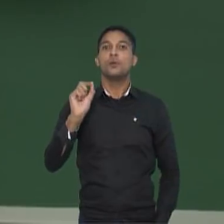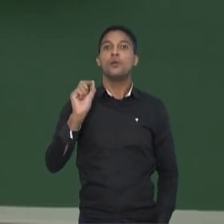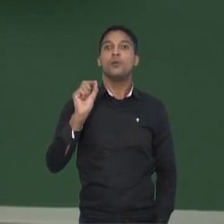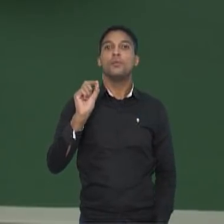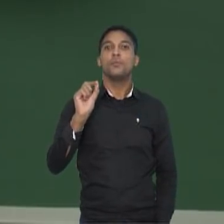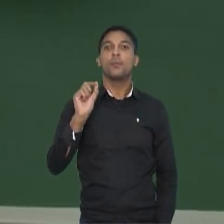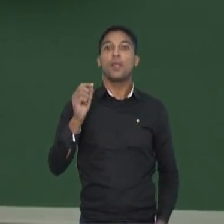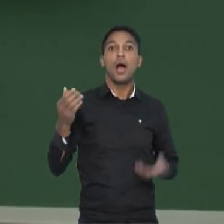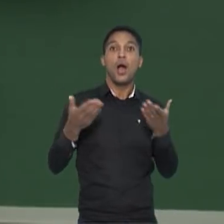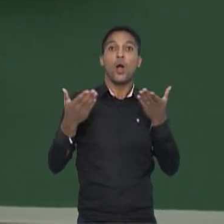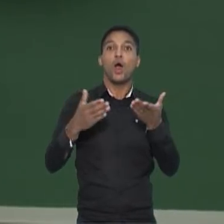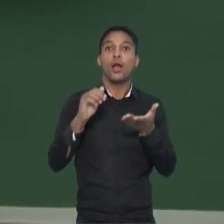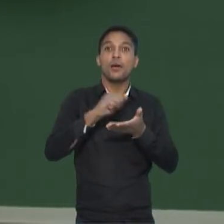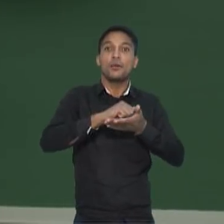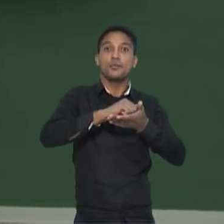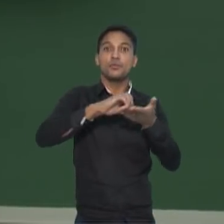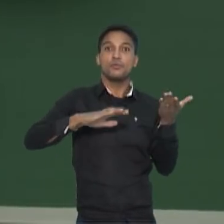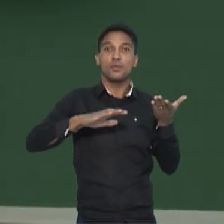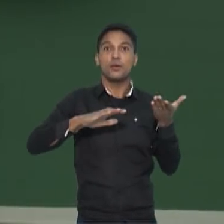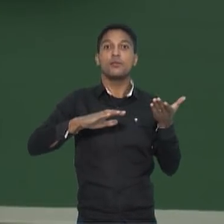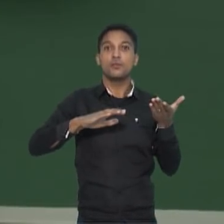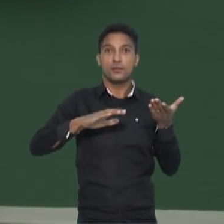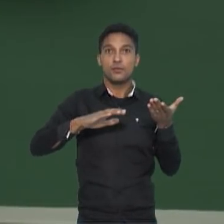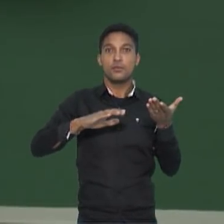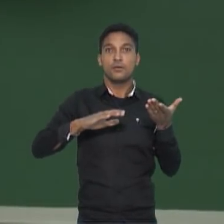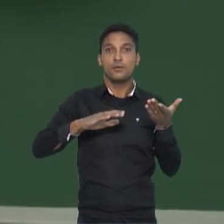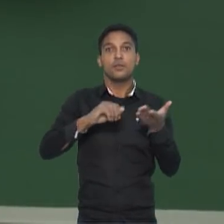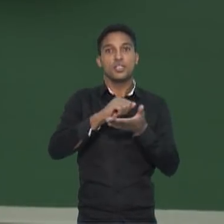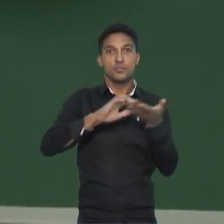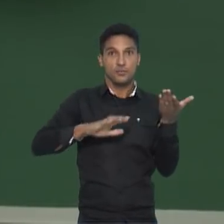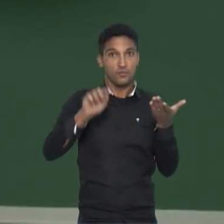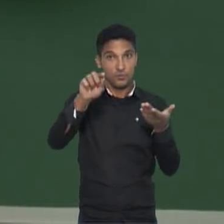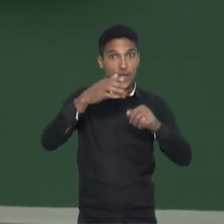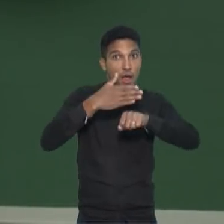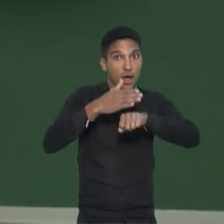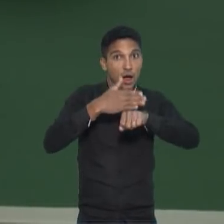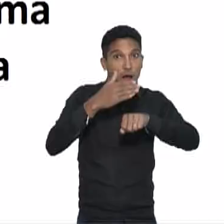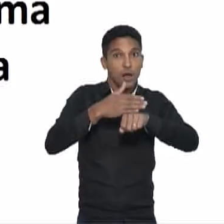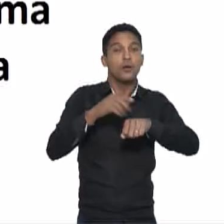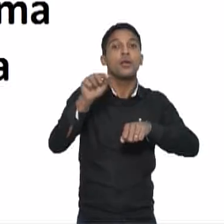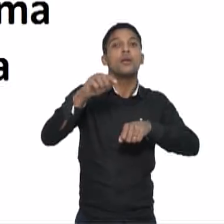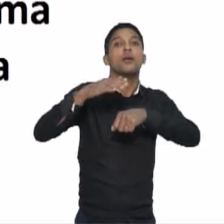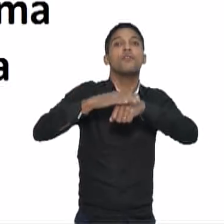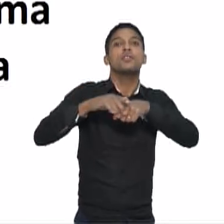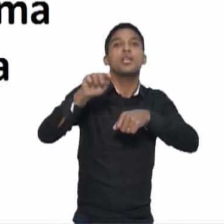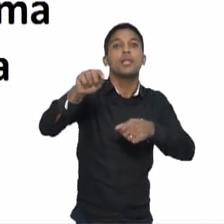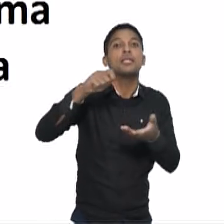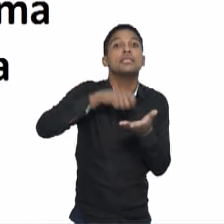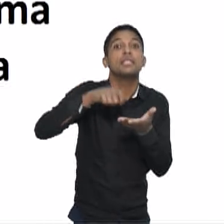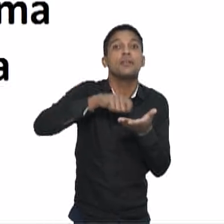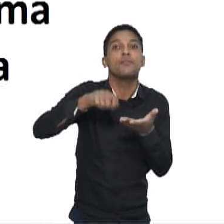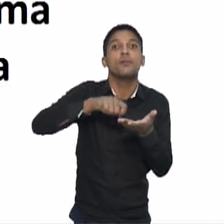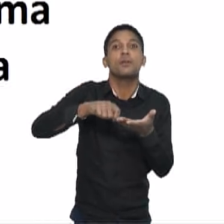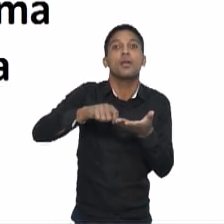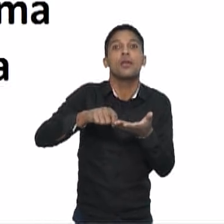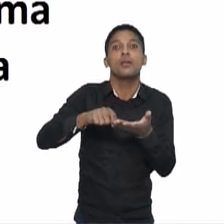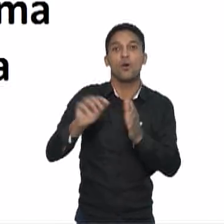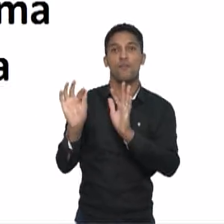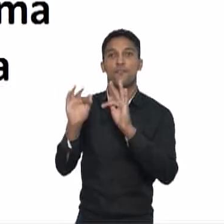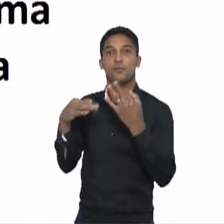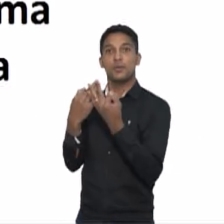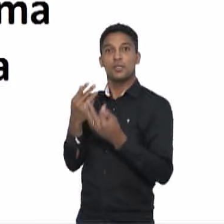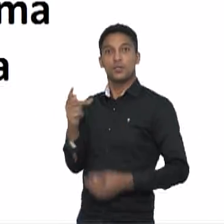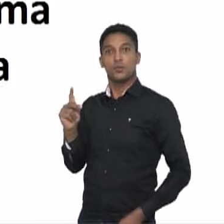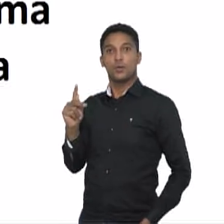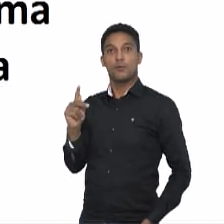Agora eu vou deixar uma atividade. É uma atividade prática, né? Escreva para alguém do seu convívio uma história de modo